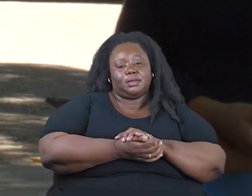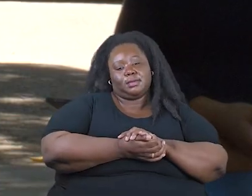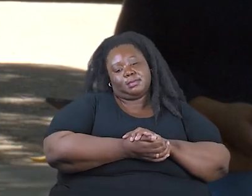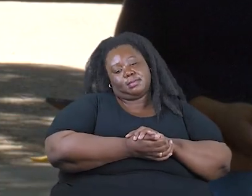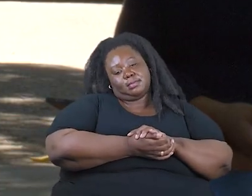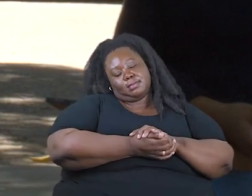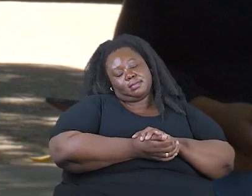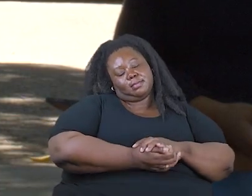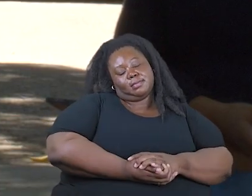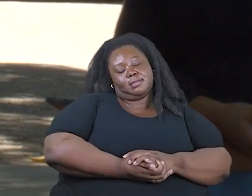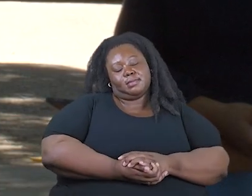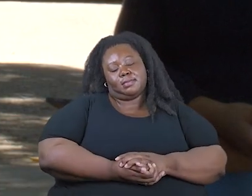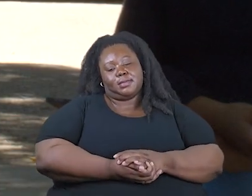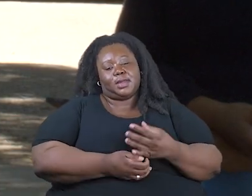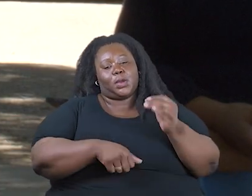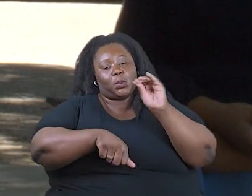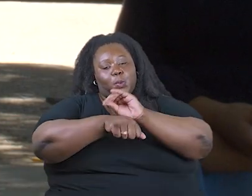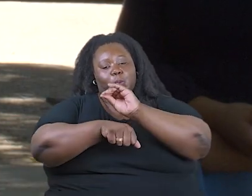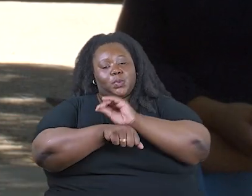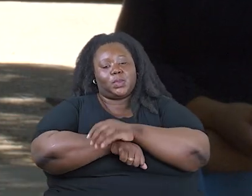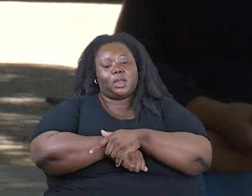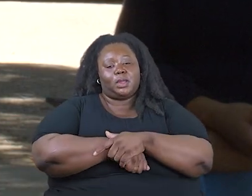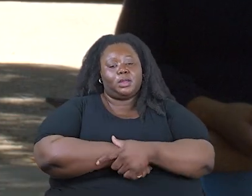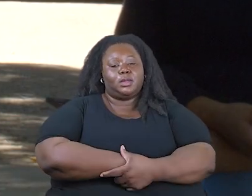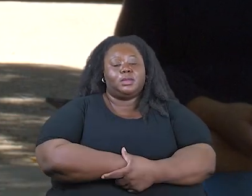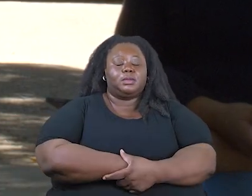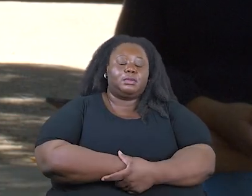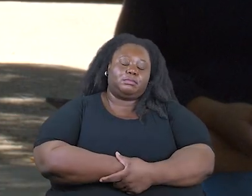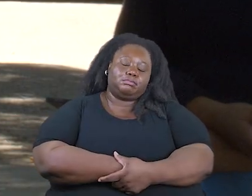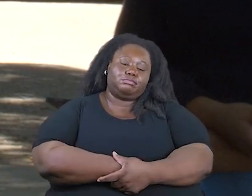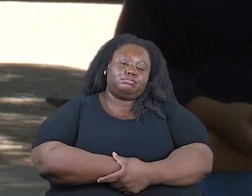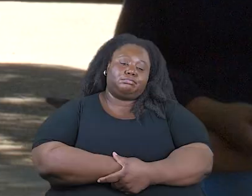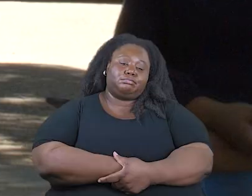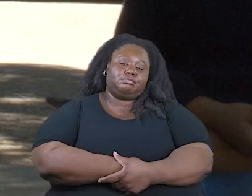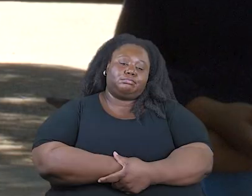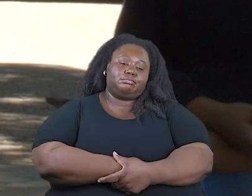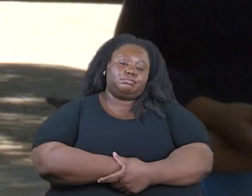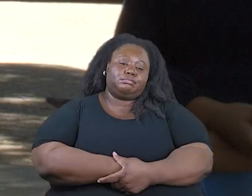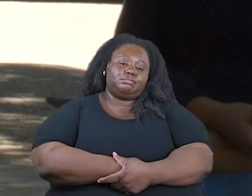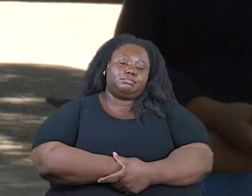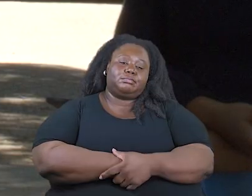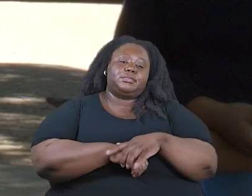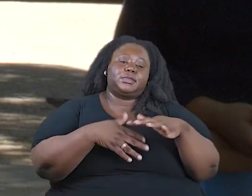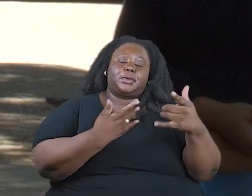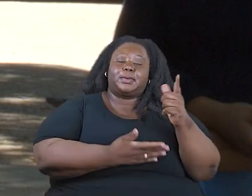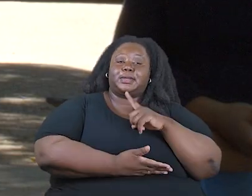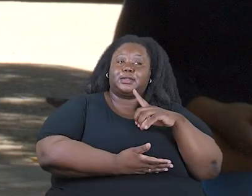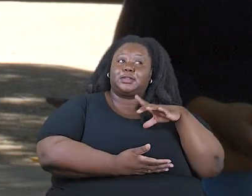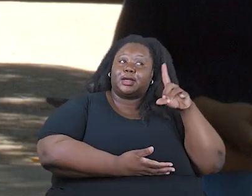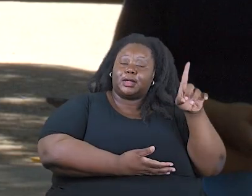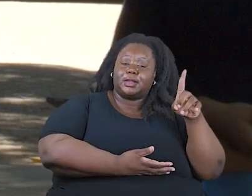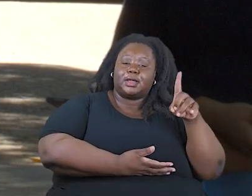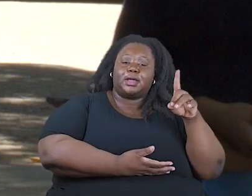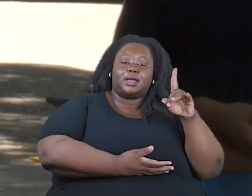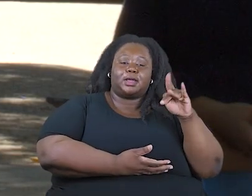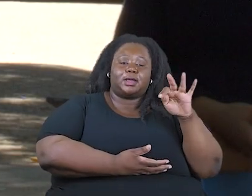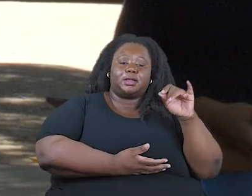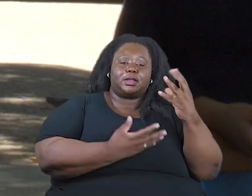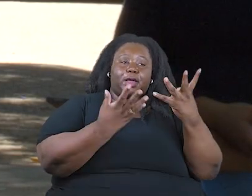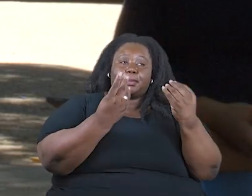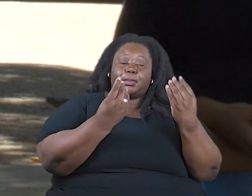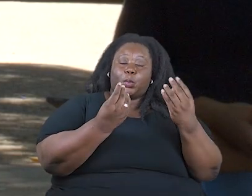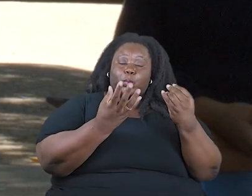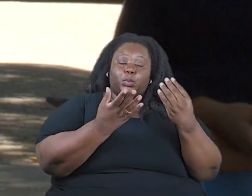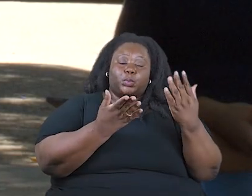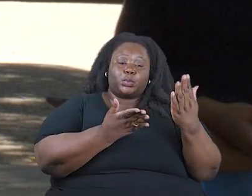dinheiro para fazer a conservação. E aí ele tinha lá no ateliê dele um monte de